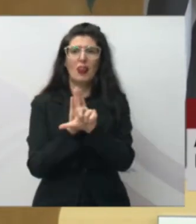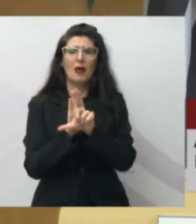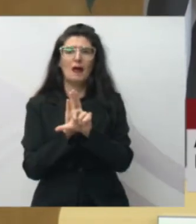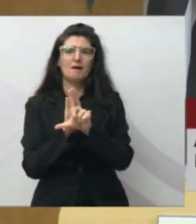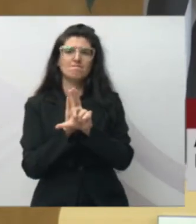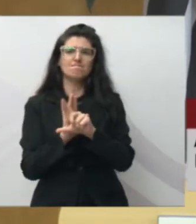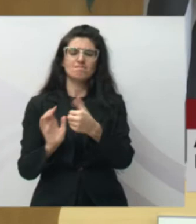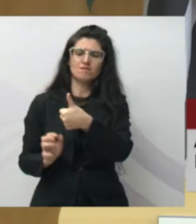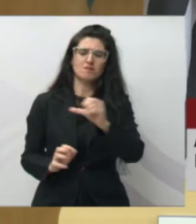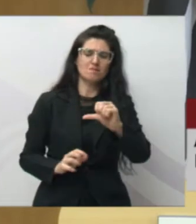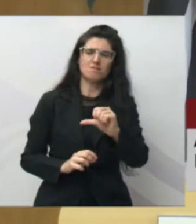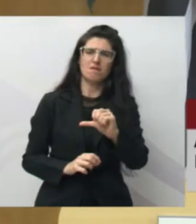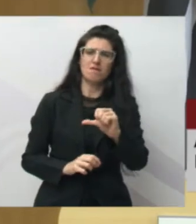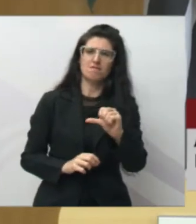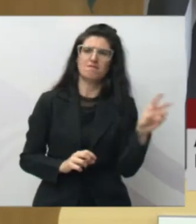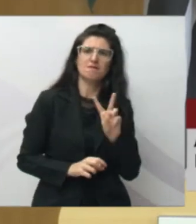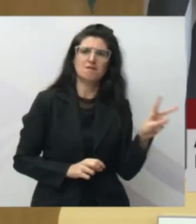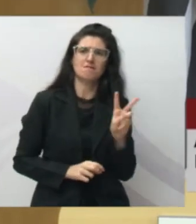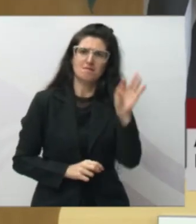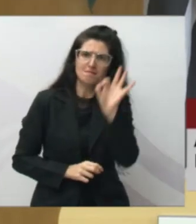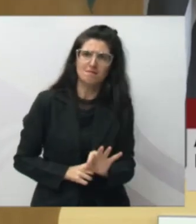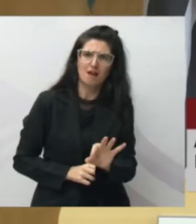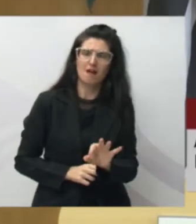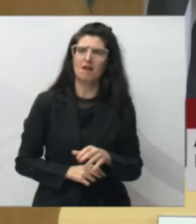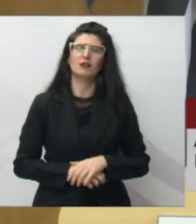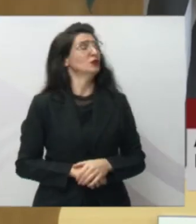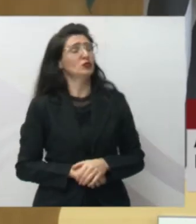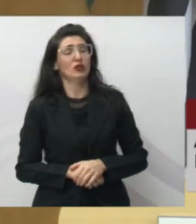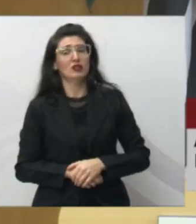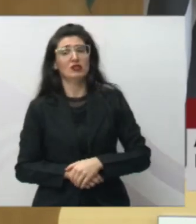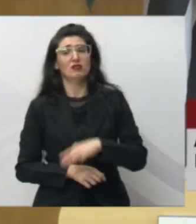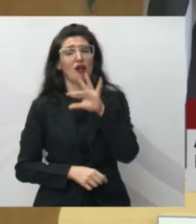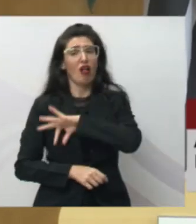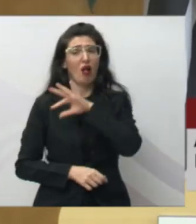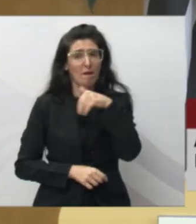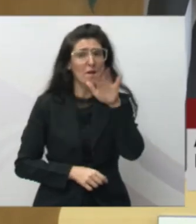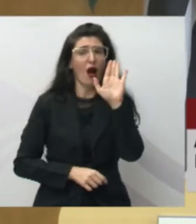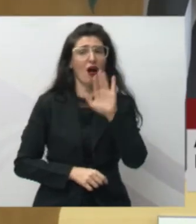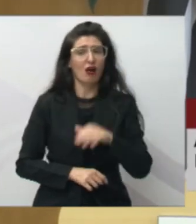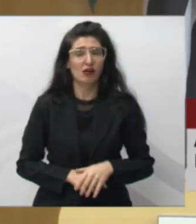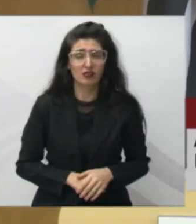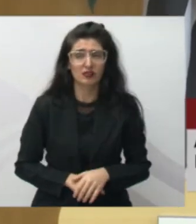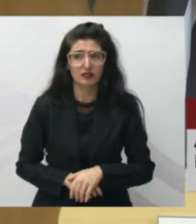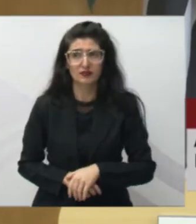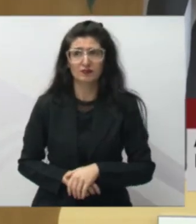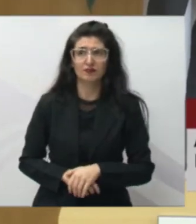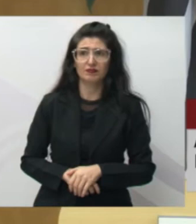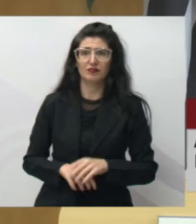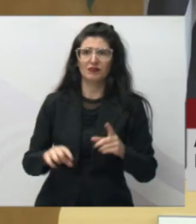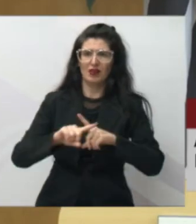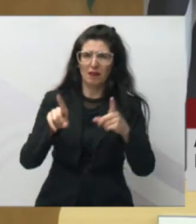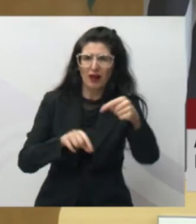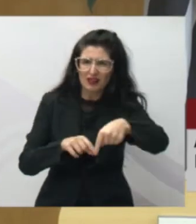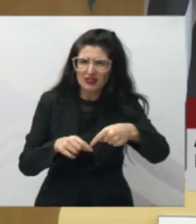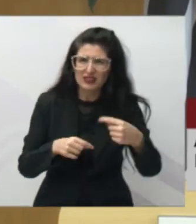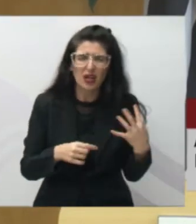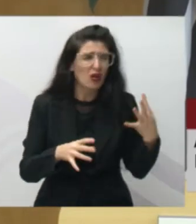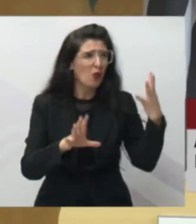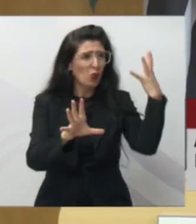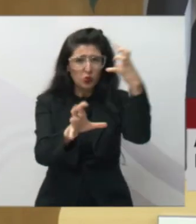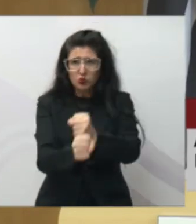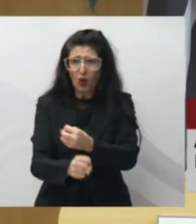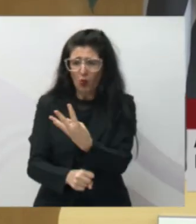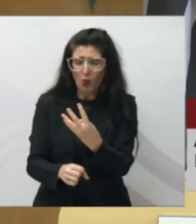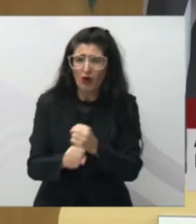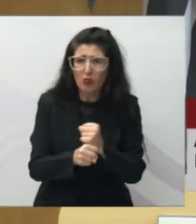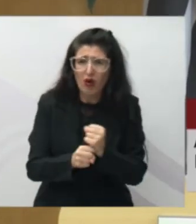vereador. O subsídio do vereador aqui era para ser bem mais. E nesses 4 anos, a gente não votou aumento de salário de vereador.